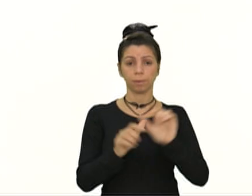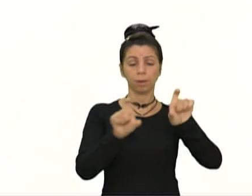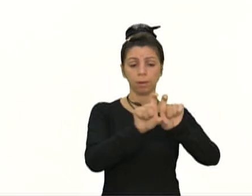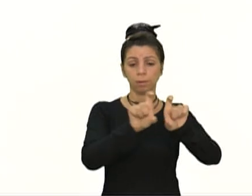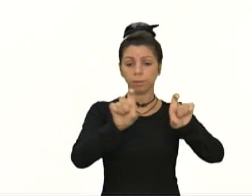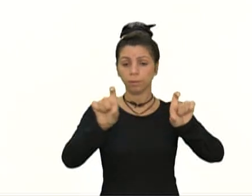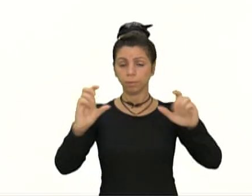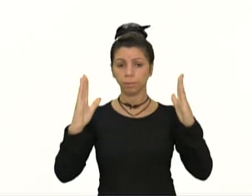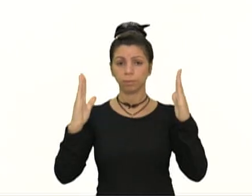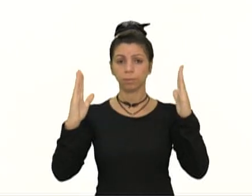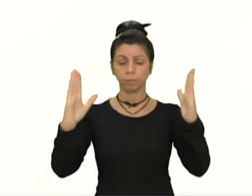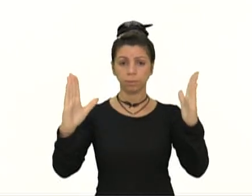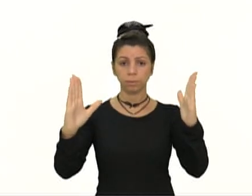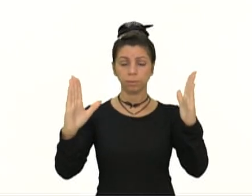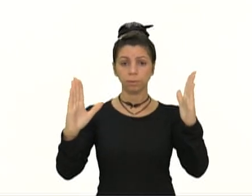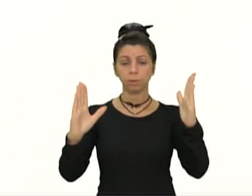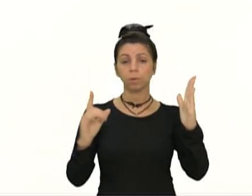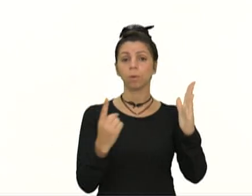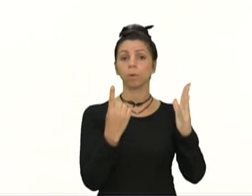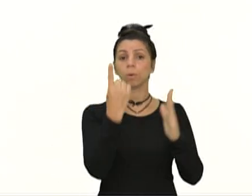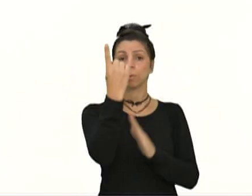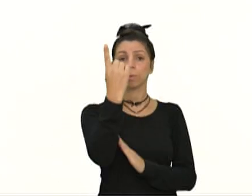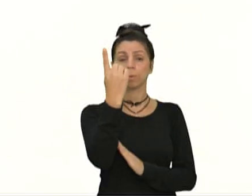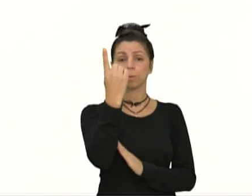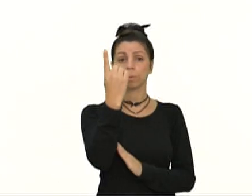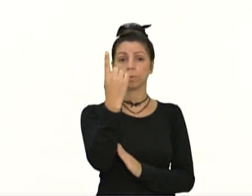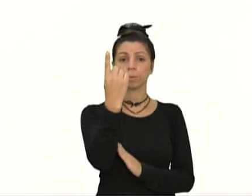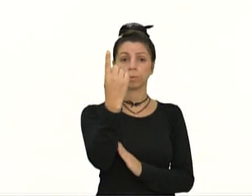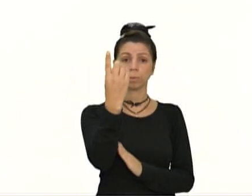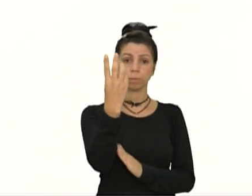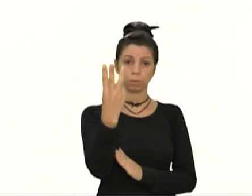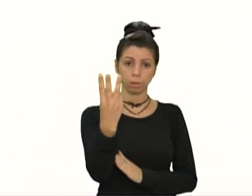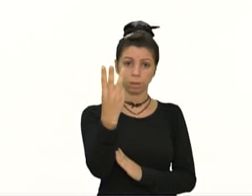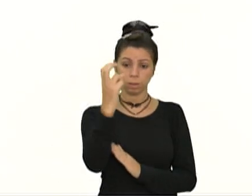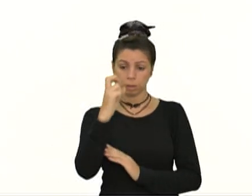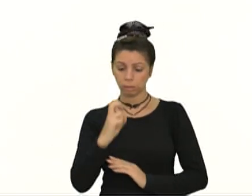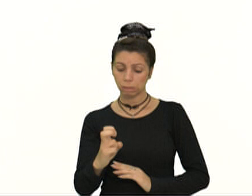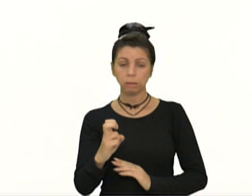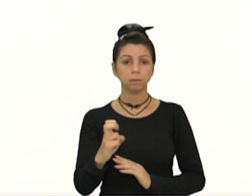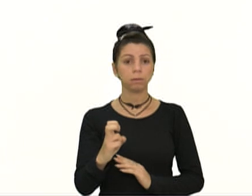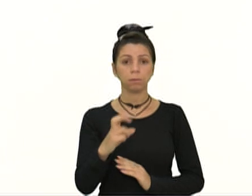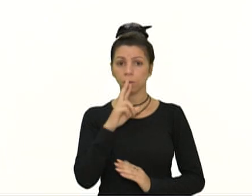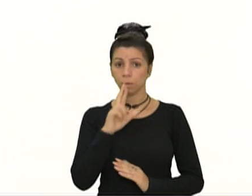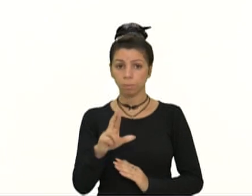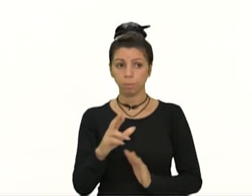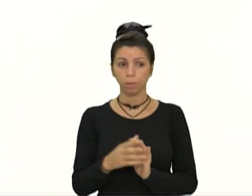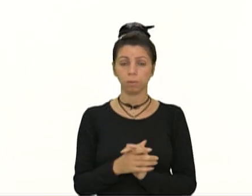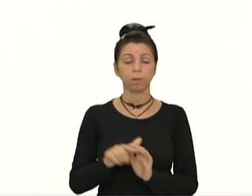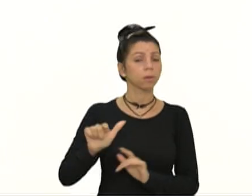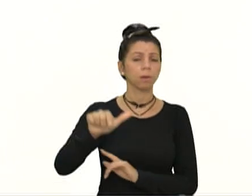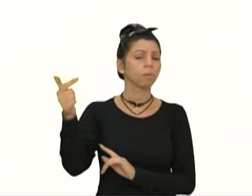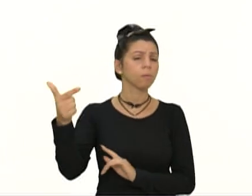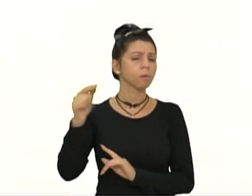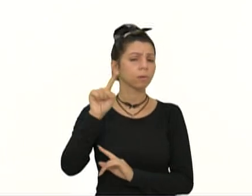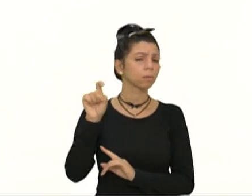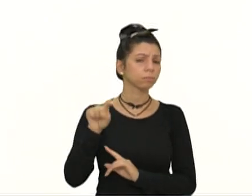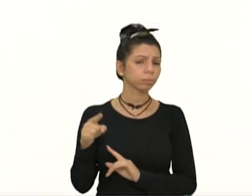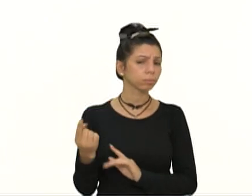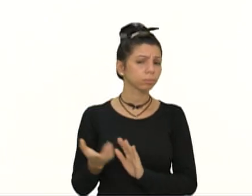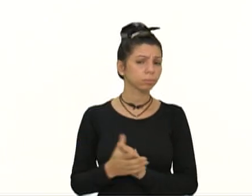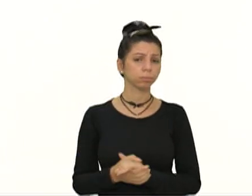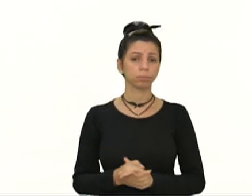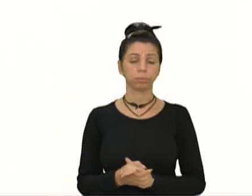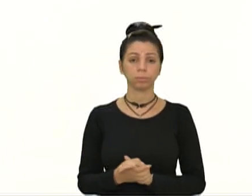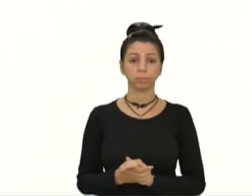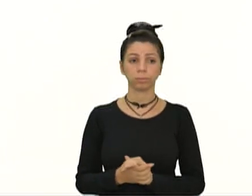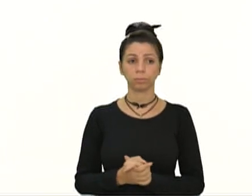possui uma solução igual a 13 quintos. Qual será a outra? Certo? Então, está aqui a solução.